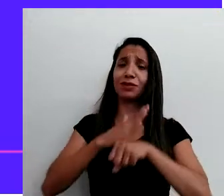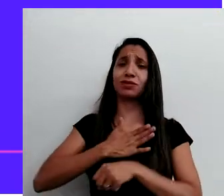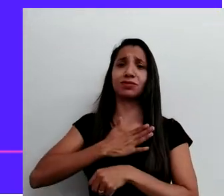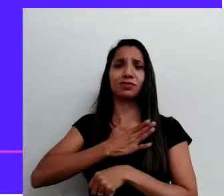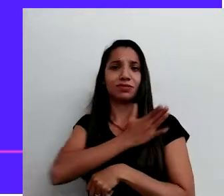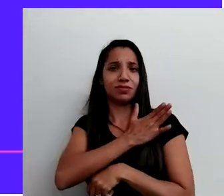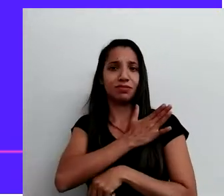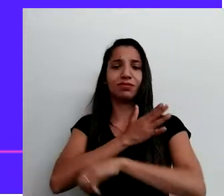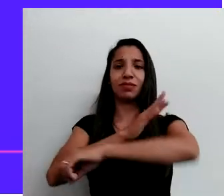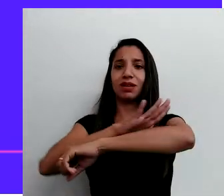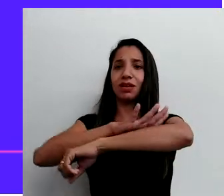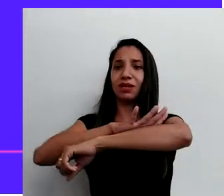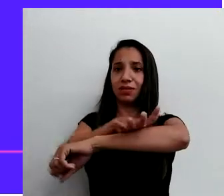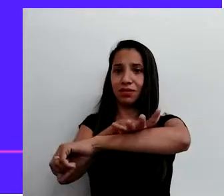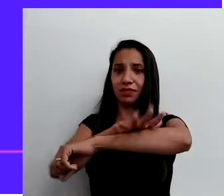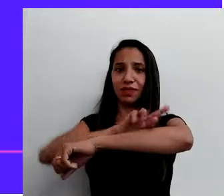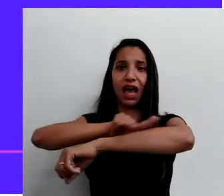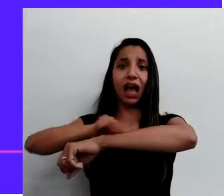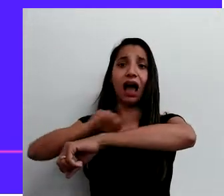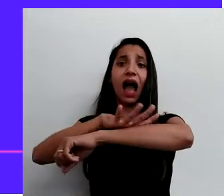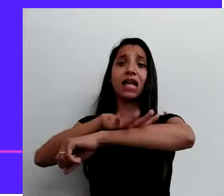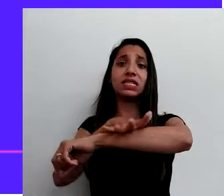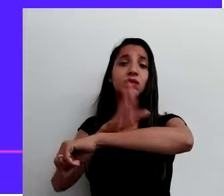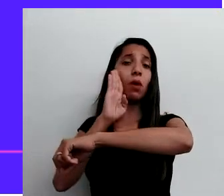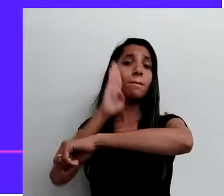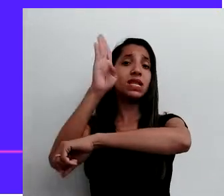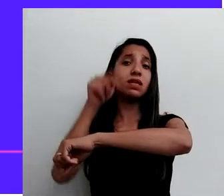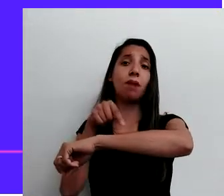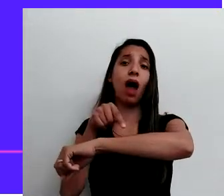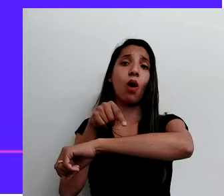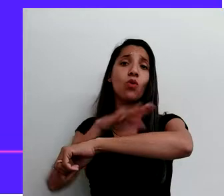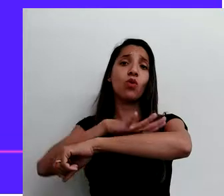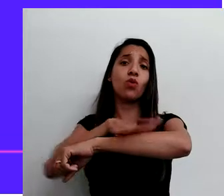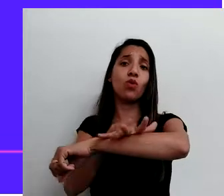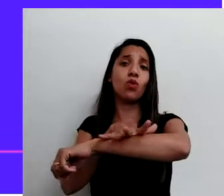nome aos bois, de racismo, de machismo, de